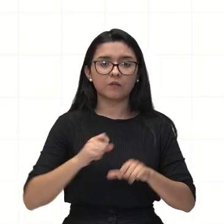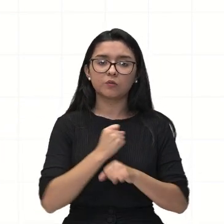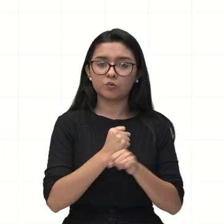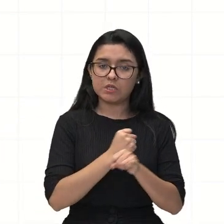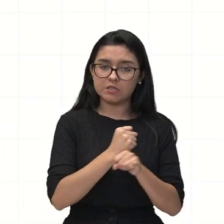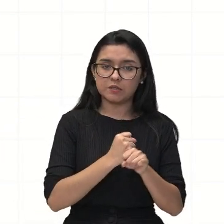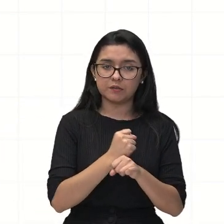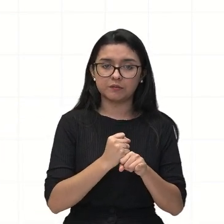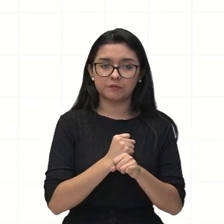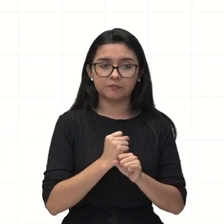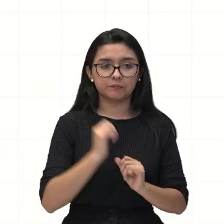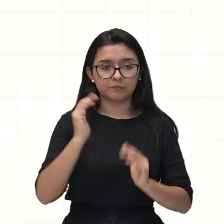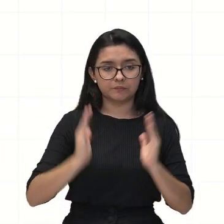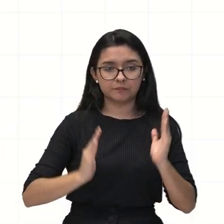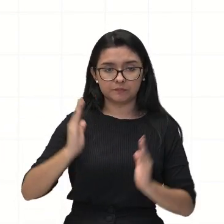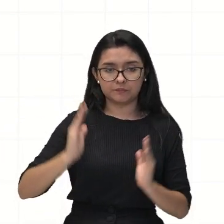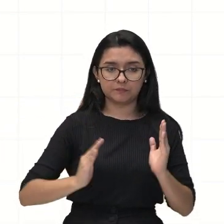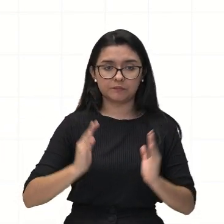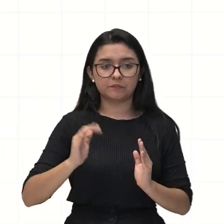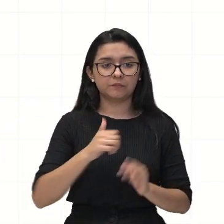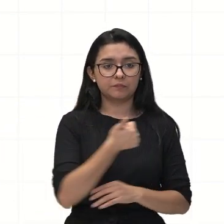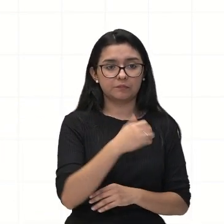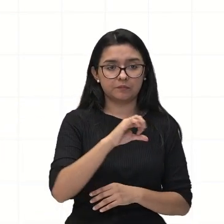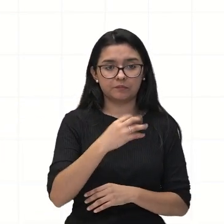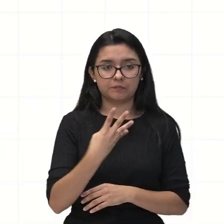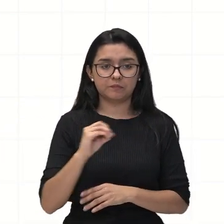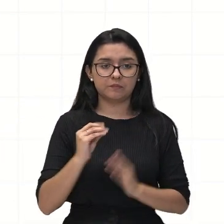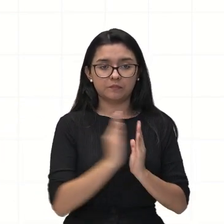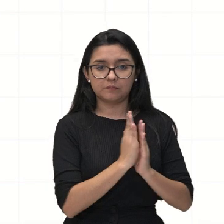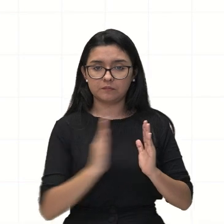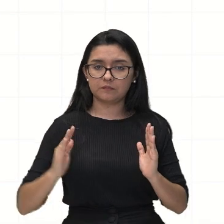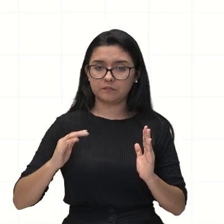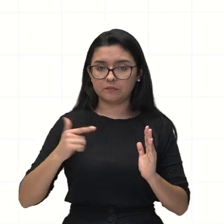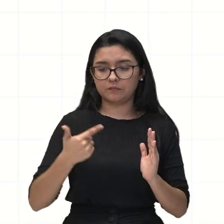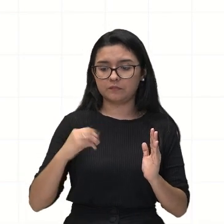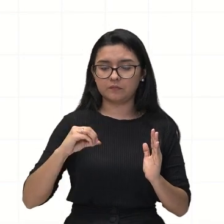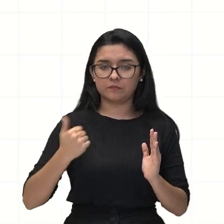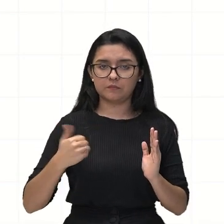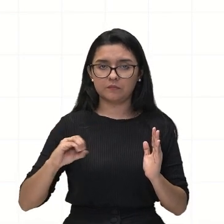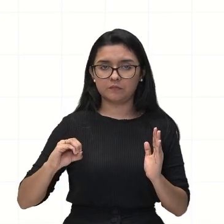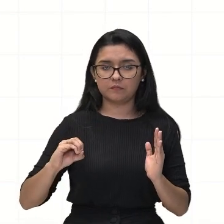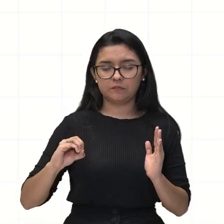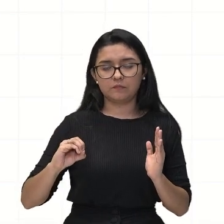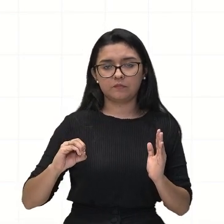anos, entre 1940 até